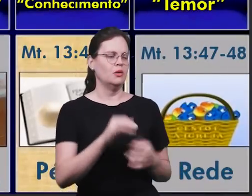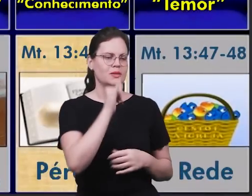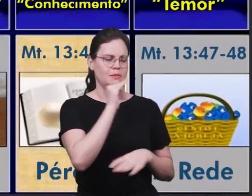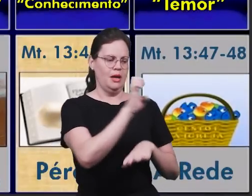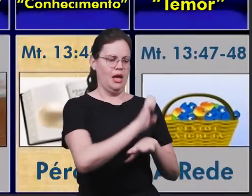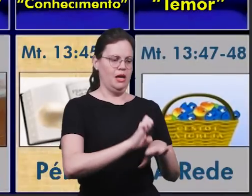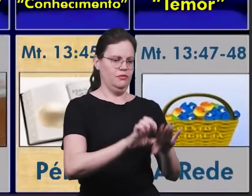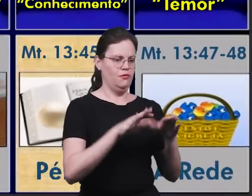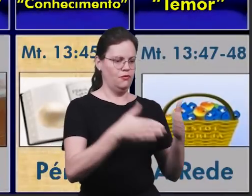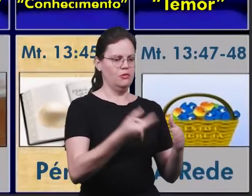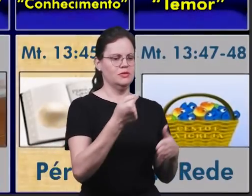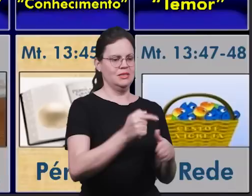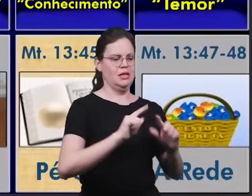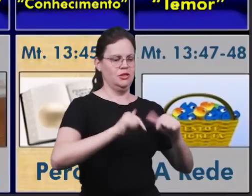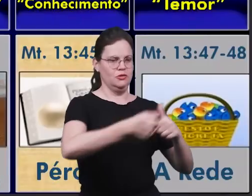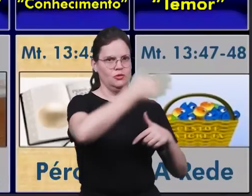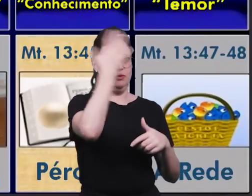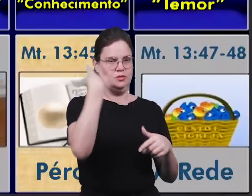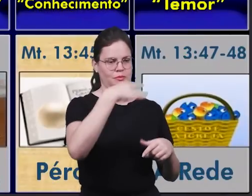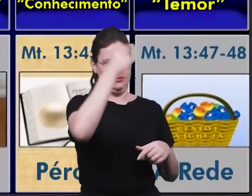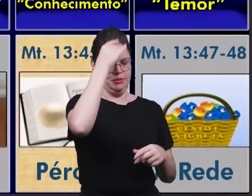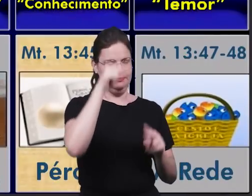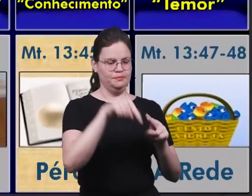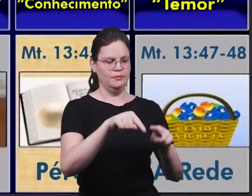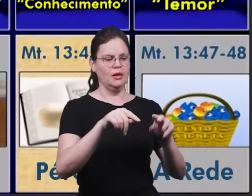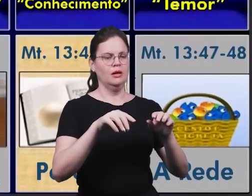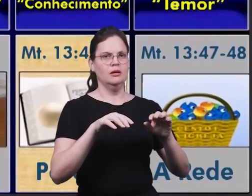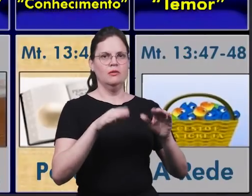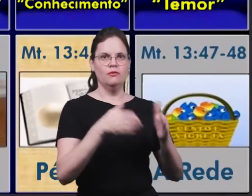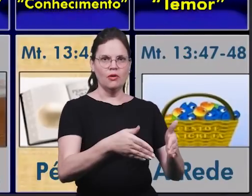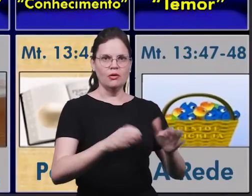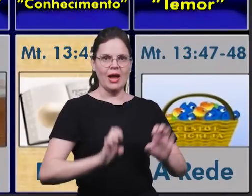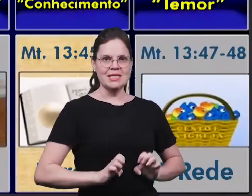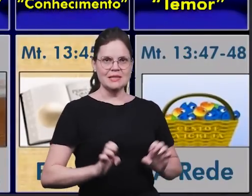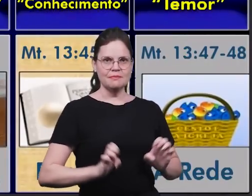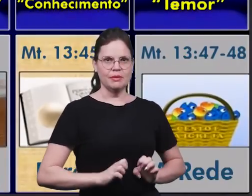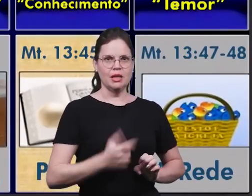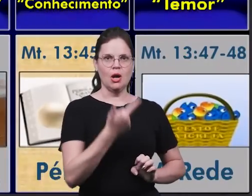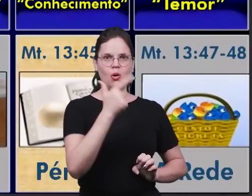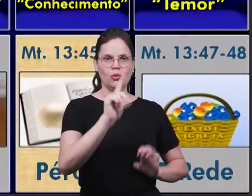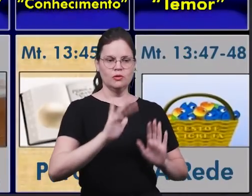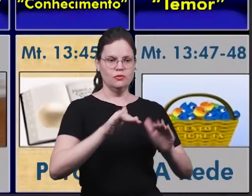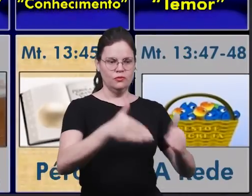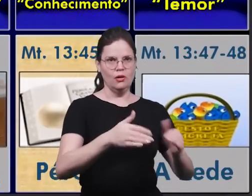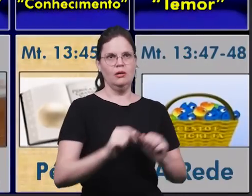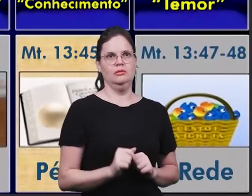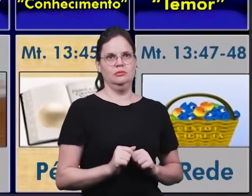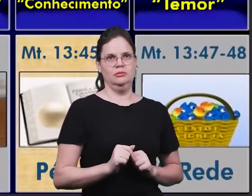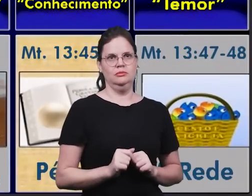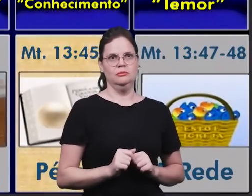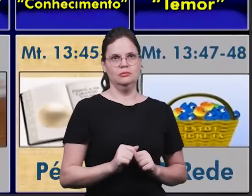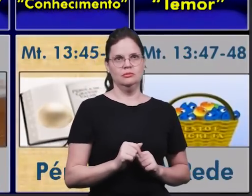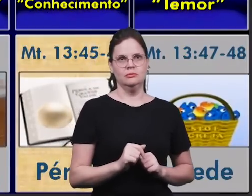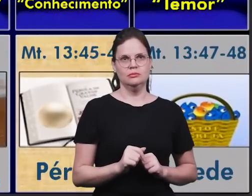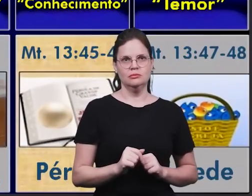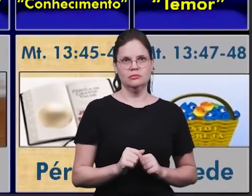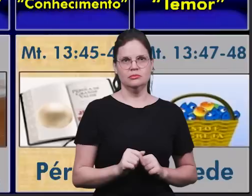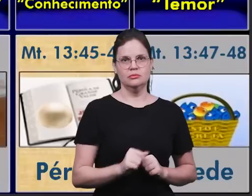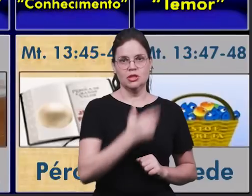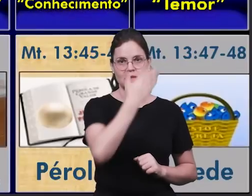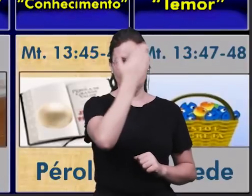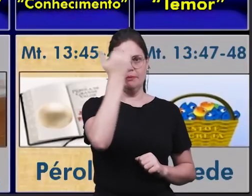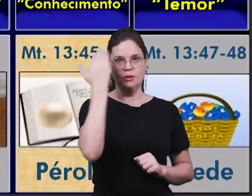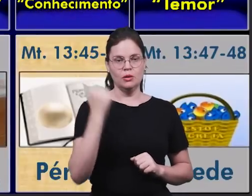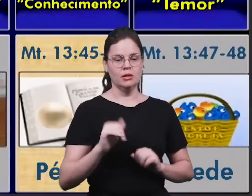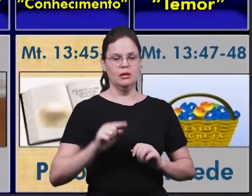tinha uma operação, a igreja de Esmirna outra operação, mas todas tinham as 7